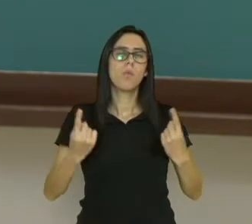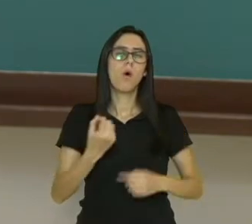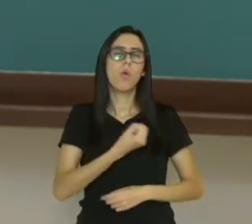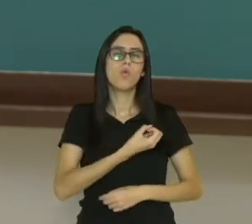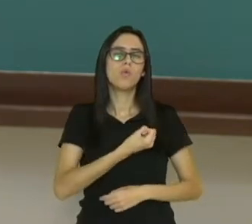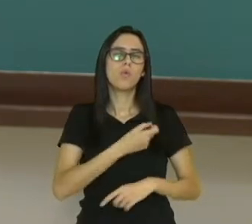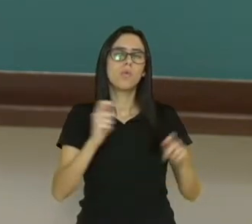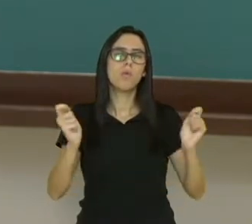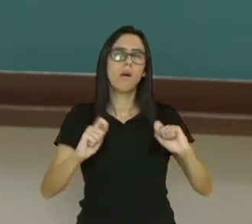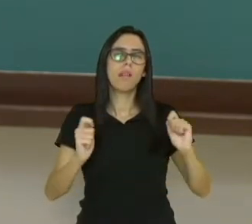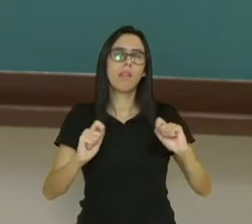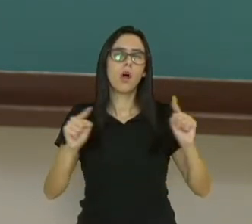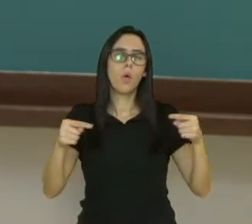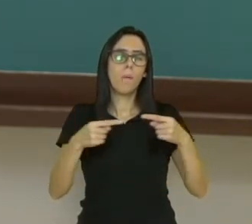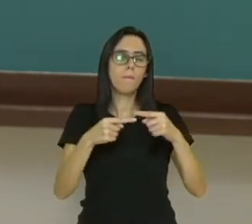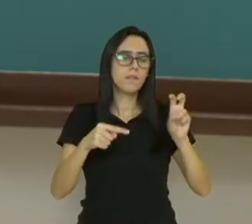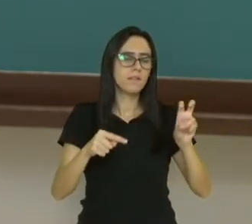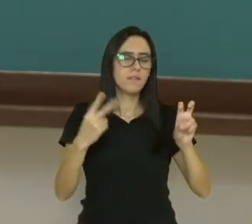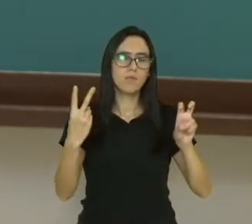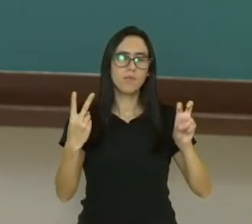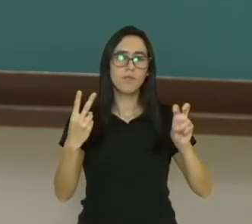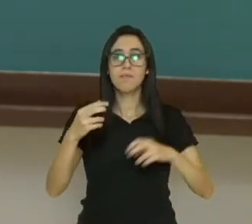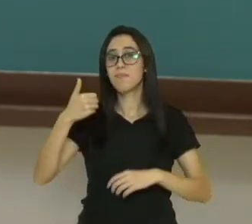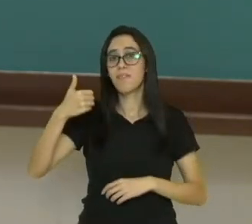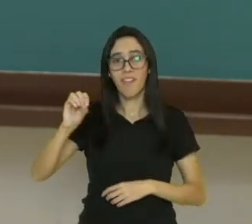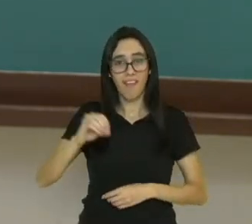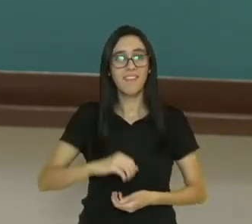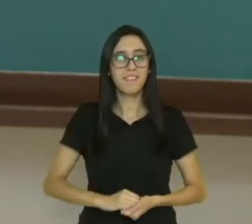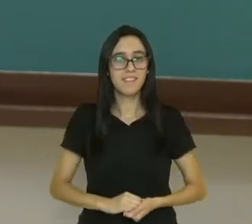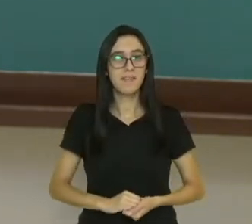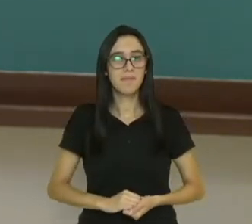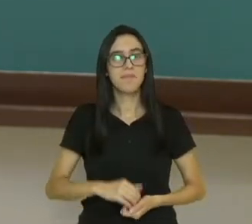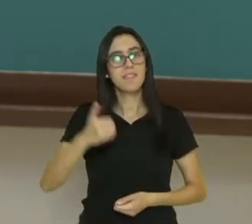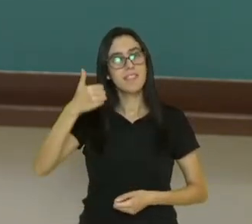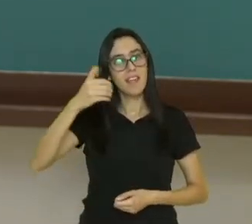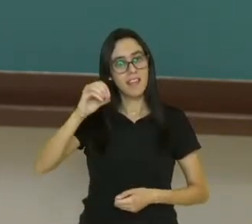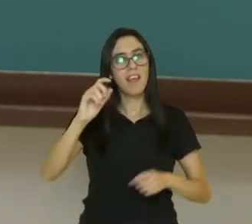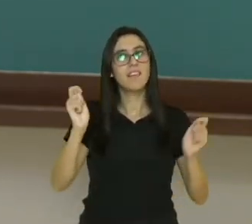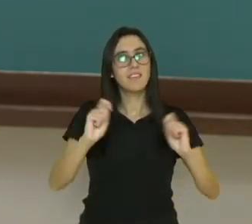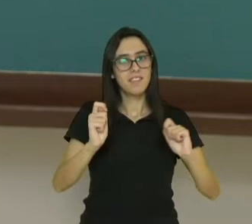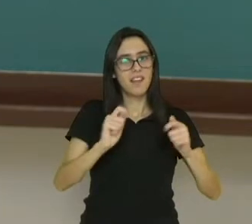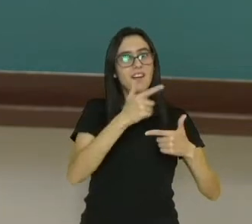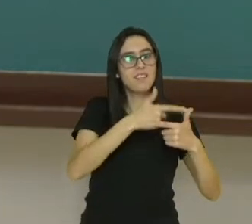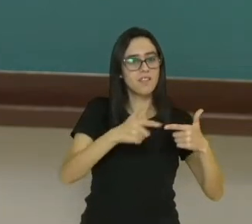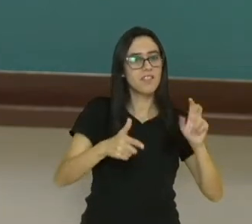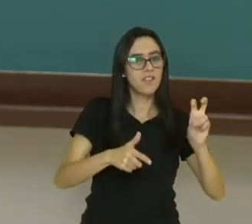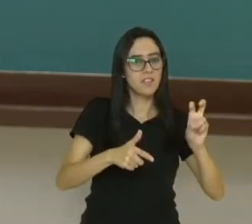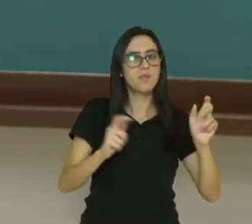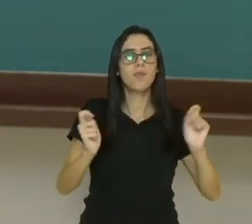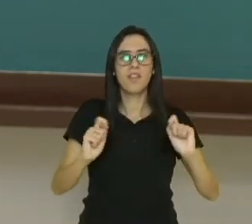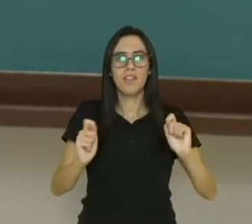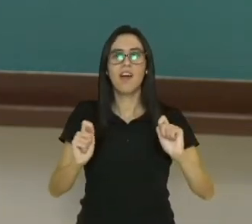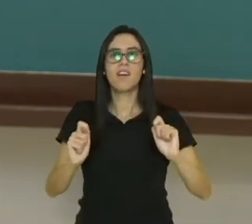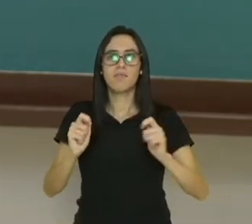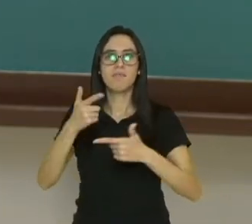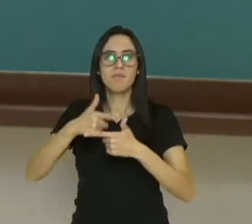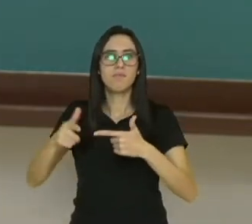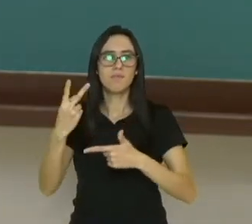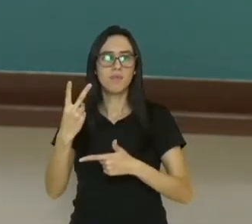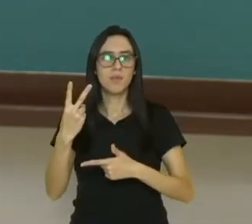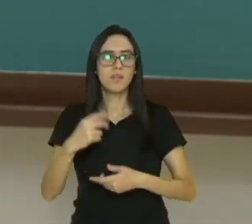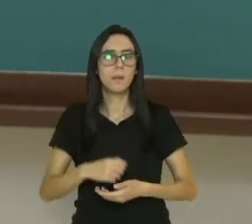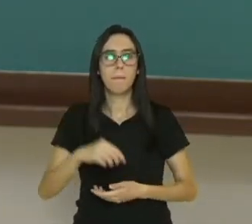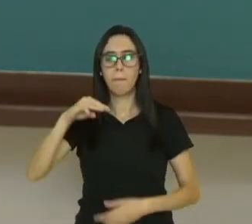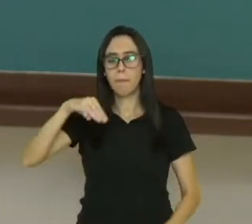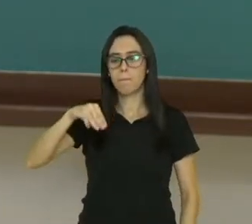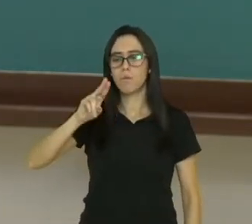múltiplo bem fácil de 5 e de 2? É 10, né, pessoal? 10 dividido por 5 é múltiplo de 2. Quando eu digo múltiplo, quer